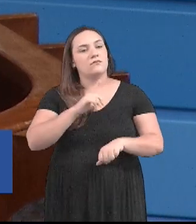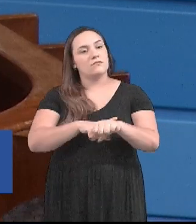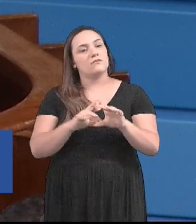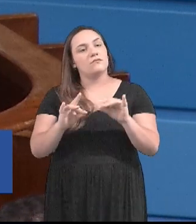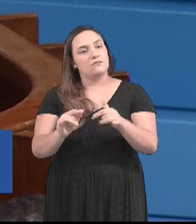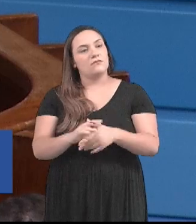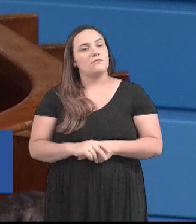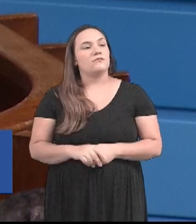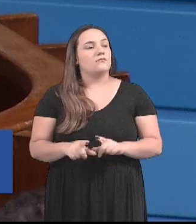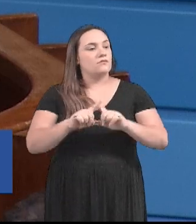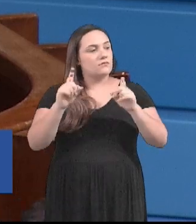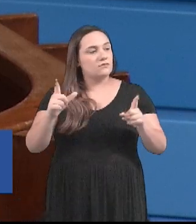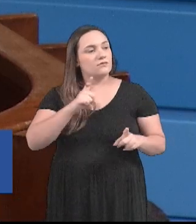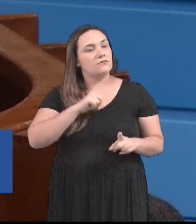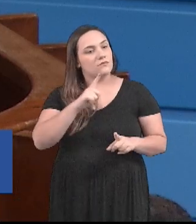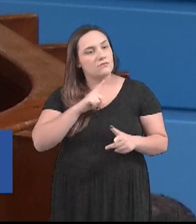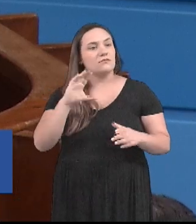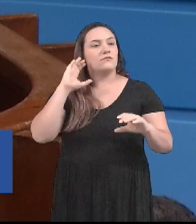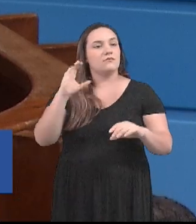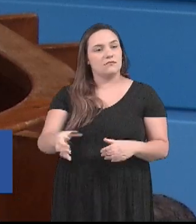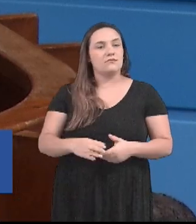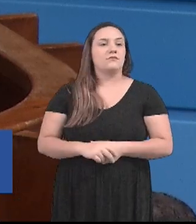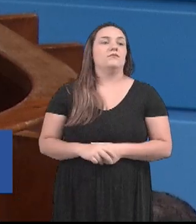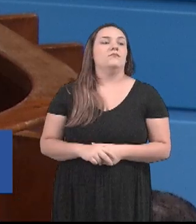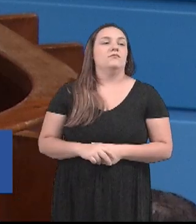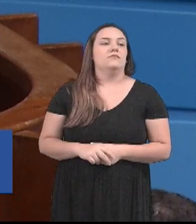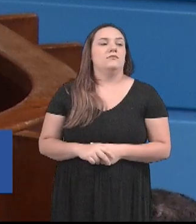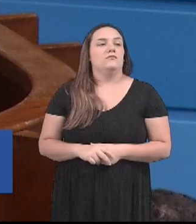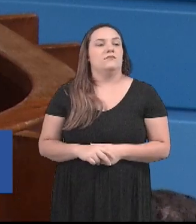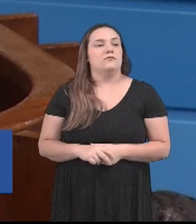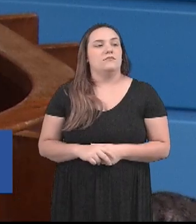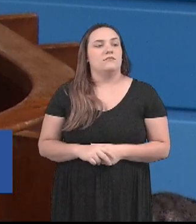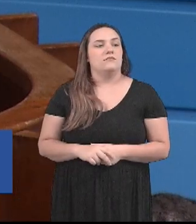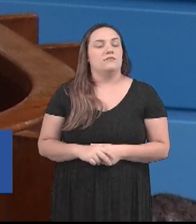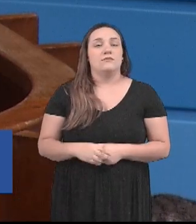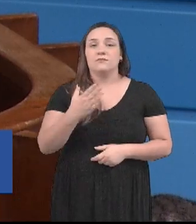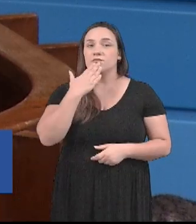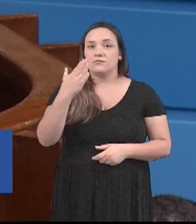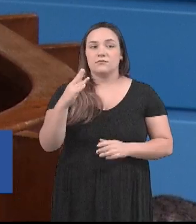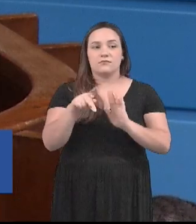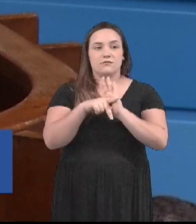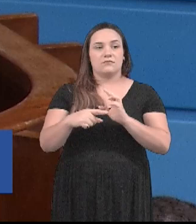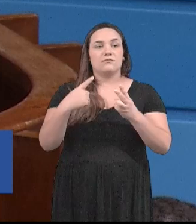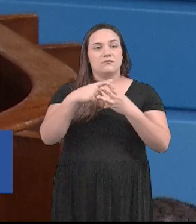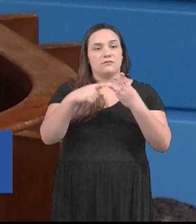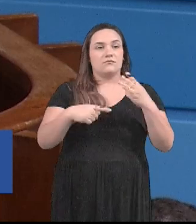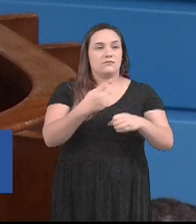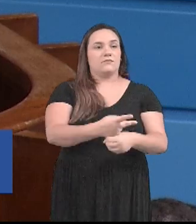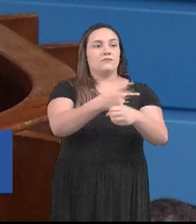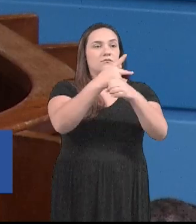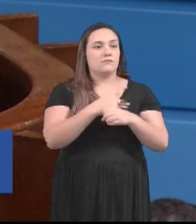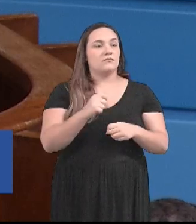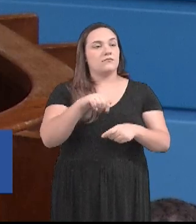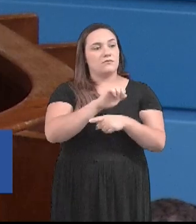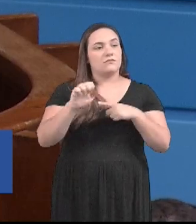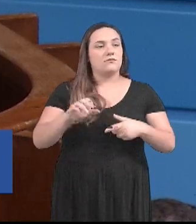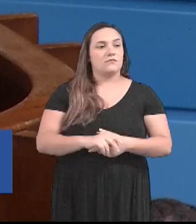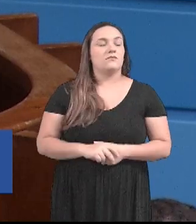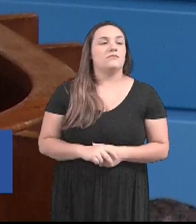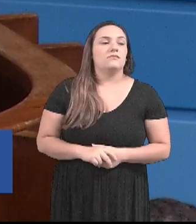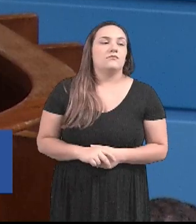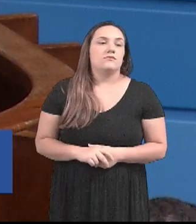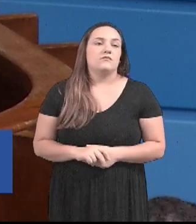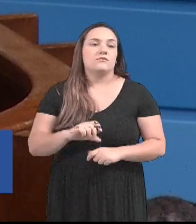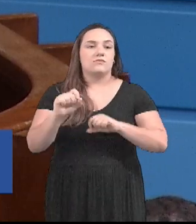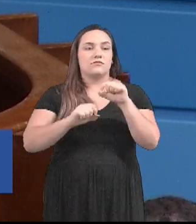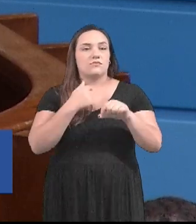acabou, mas que há uma ocorrência de crime numa petição formulada por 3 procuradores do Estado, o que poderia agora